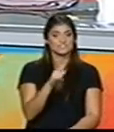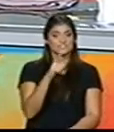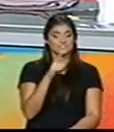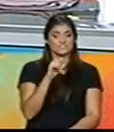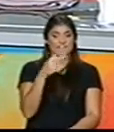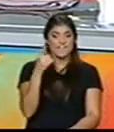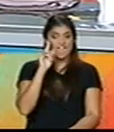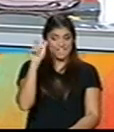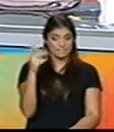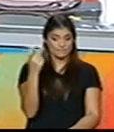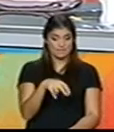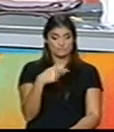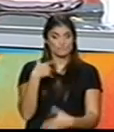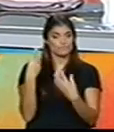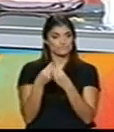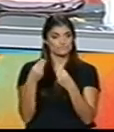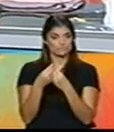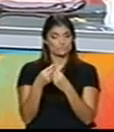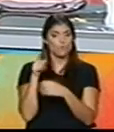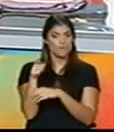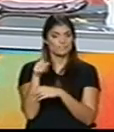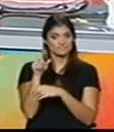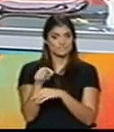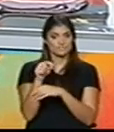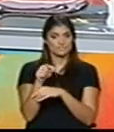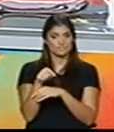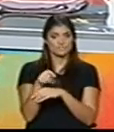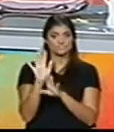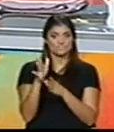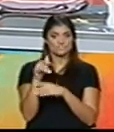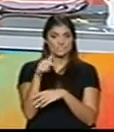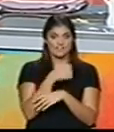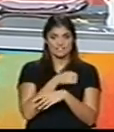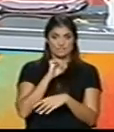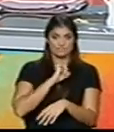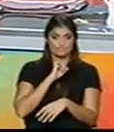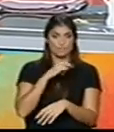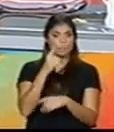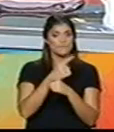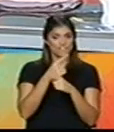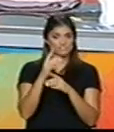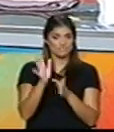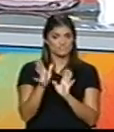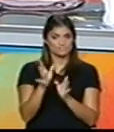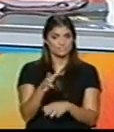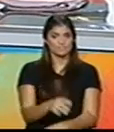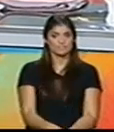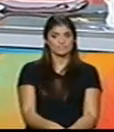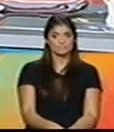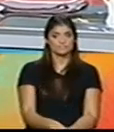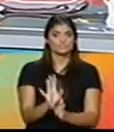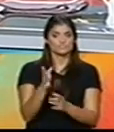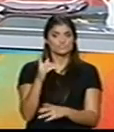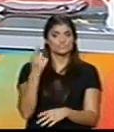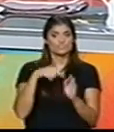quando vem cá, a última vez estive com ela, ela voou a Lisboa, ela já esteve aqui em minha casa só uma vez. Já estive com ela em